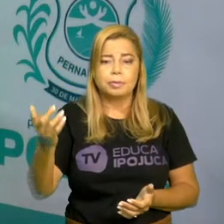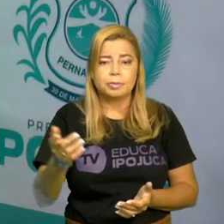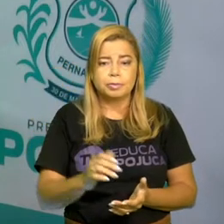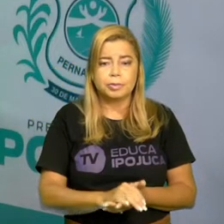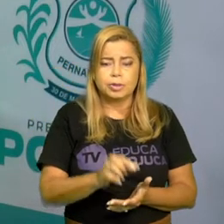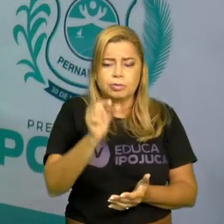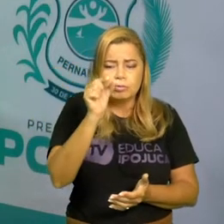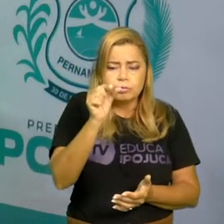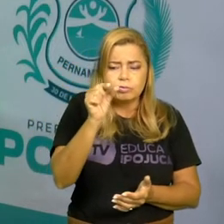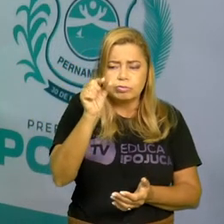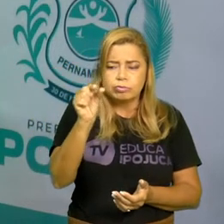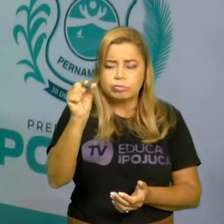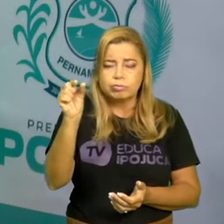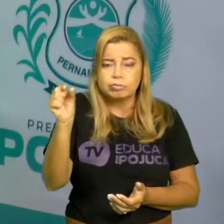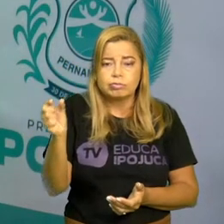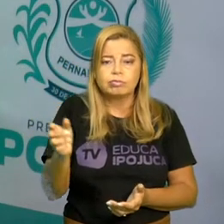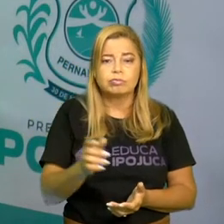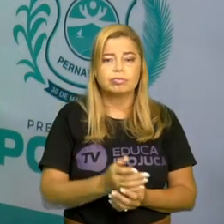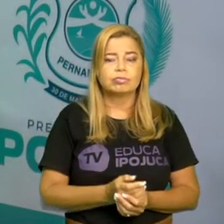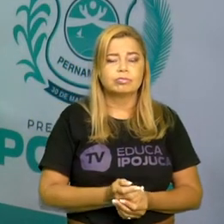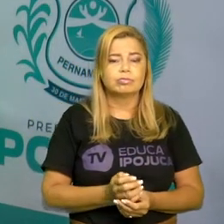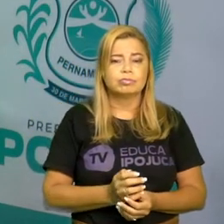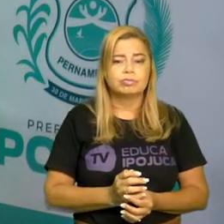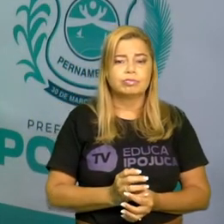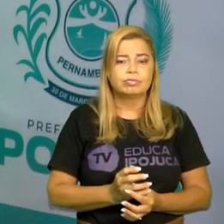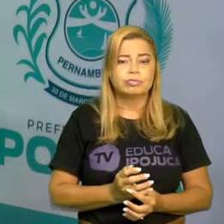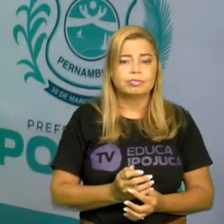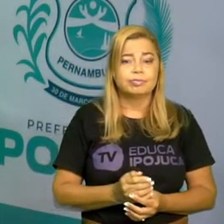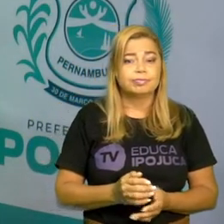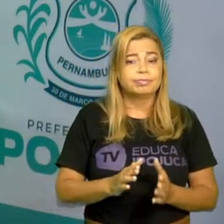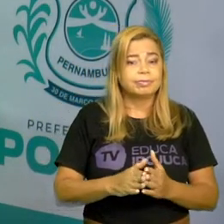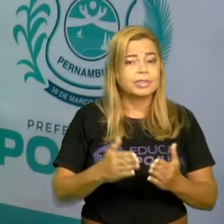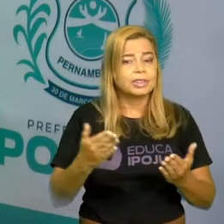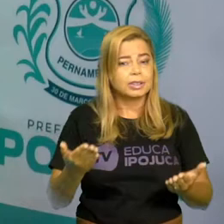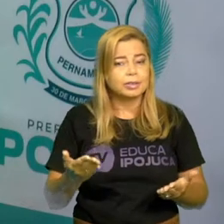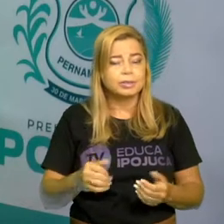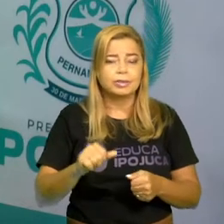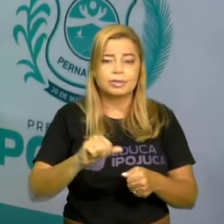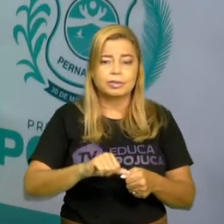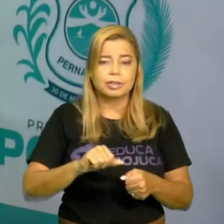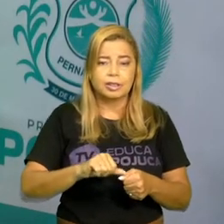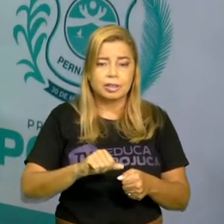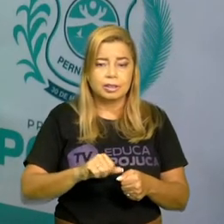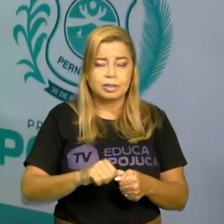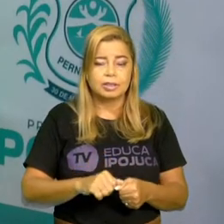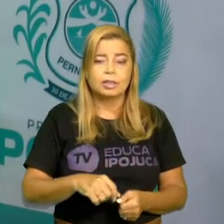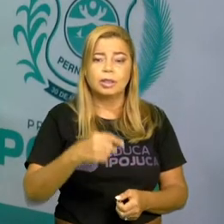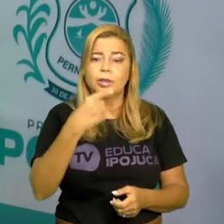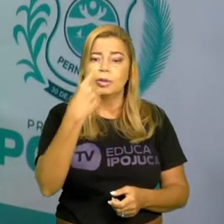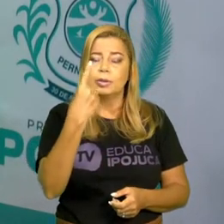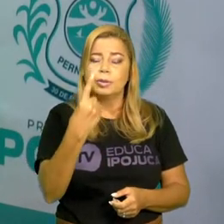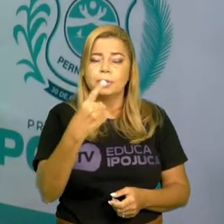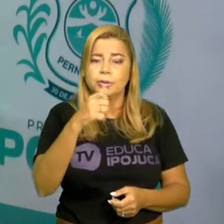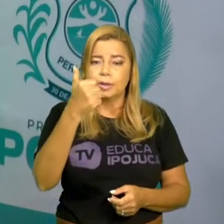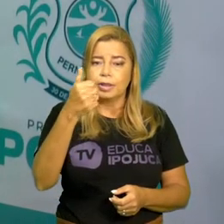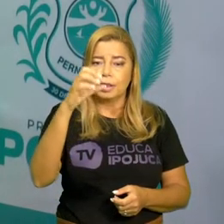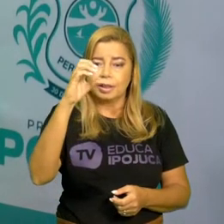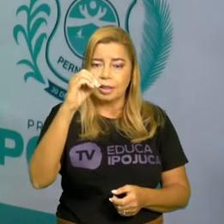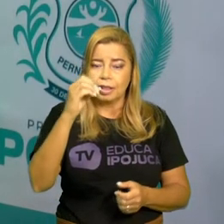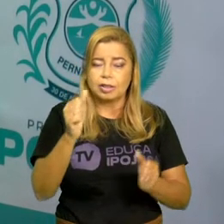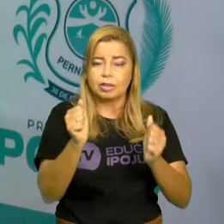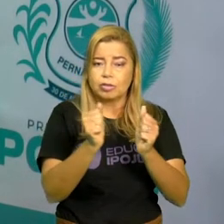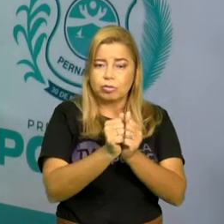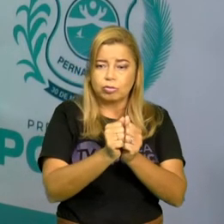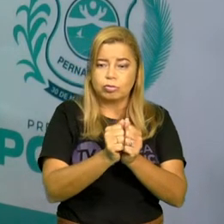que interessante. Tem uma unidade... Para fazer uma dezena, eu tenho 10 cubinhos desse e formei uma